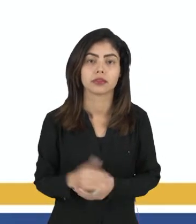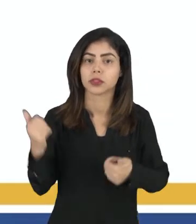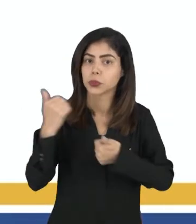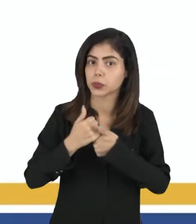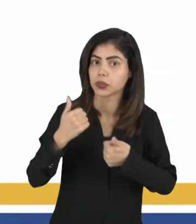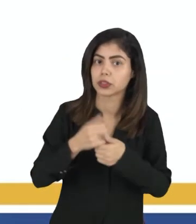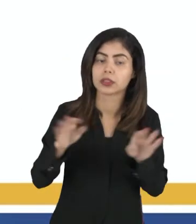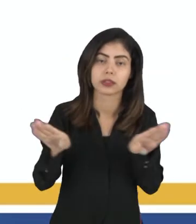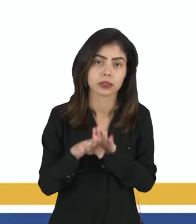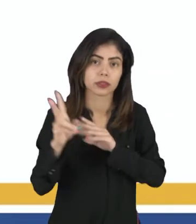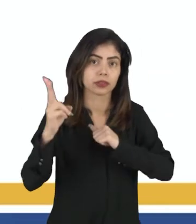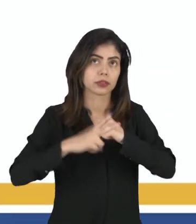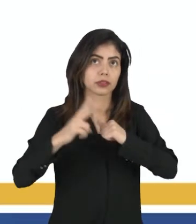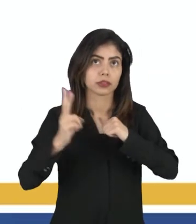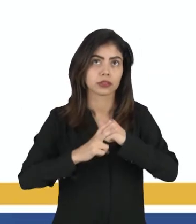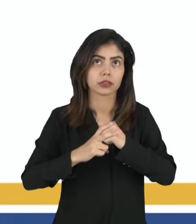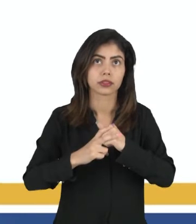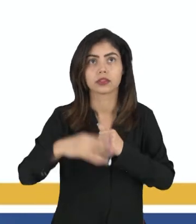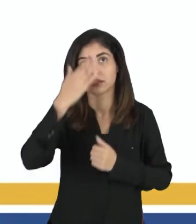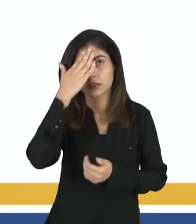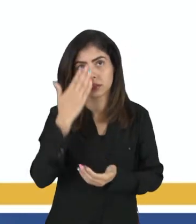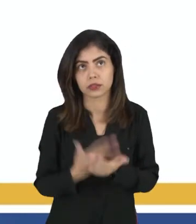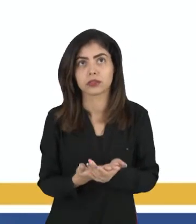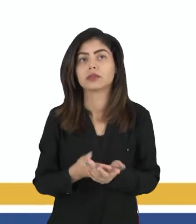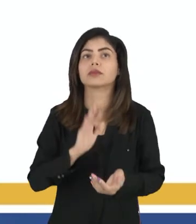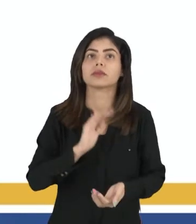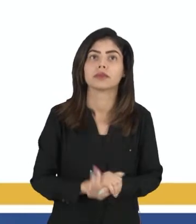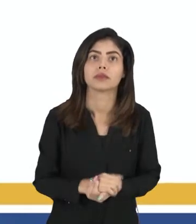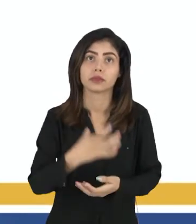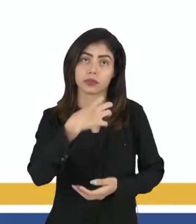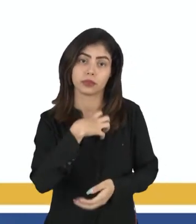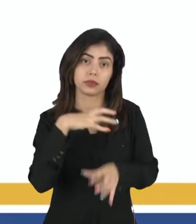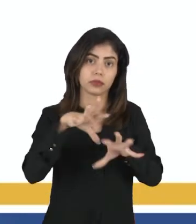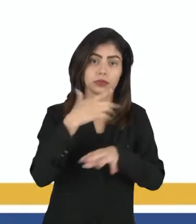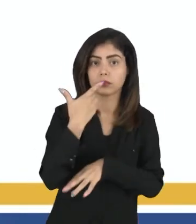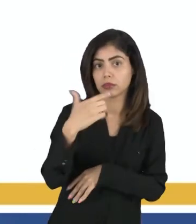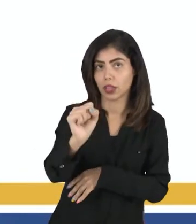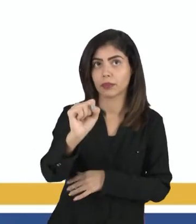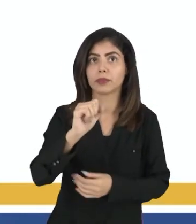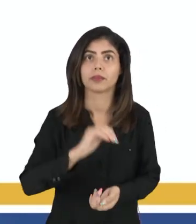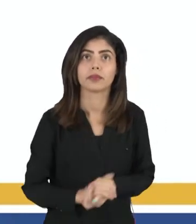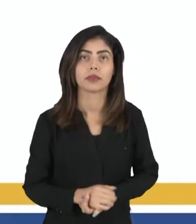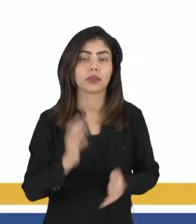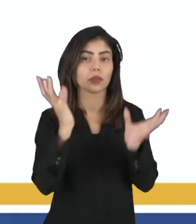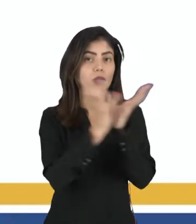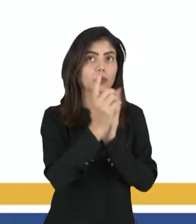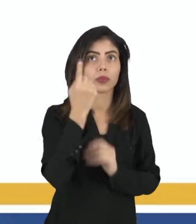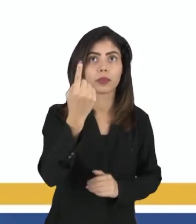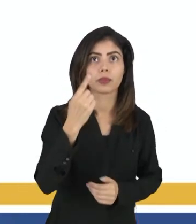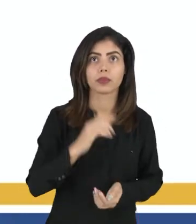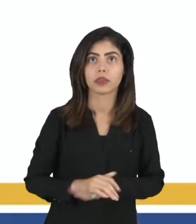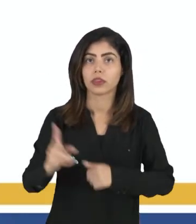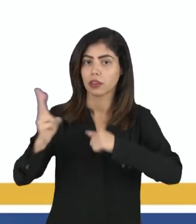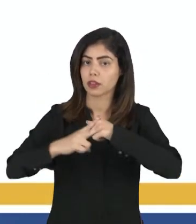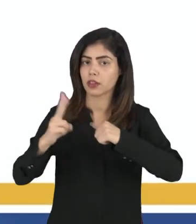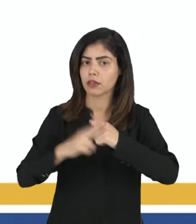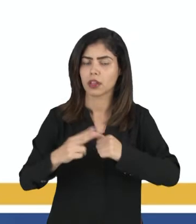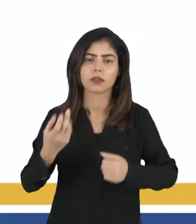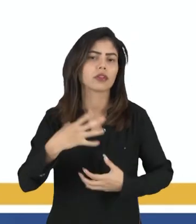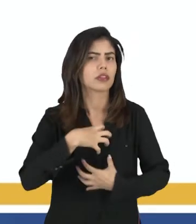subcategorizam como verbo de compreensão, sentido e língua do grupo 1 e verbos